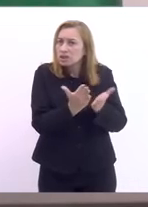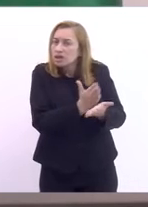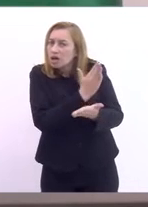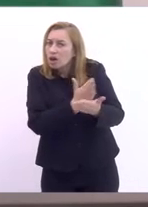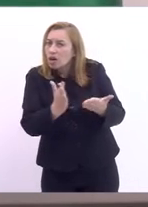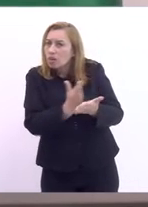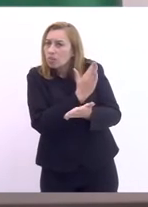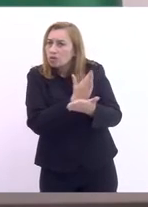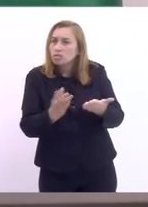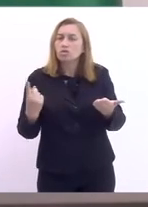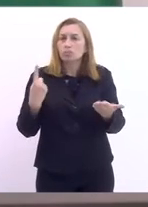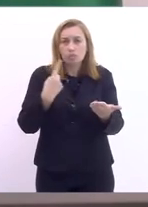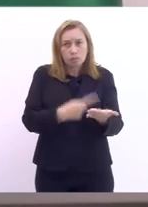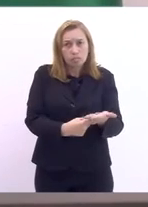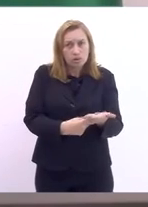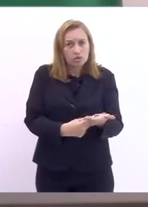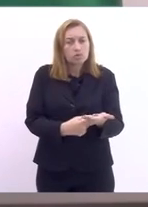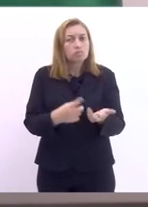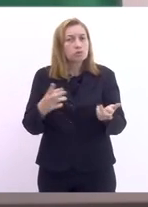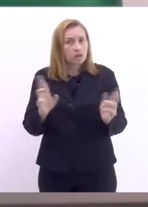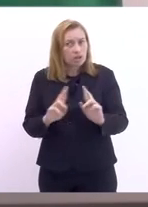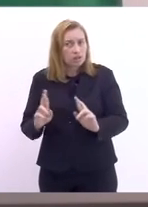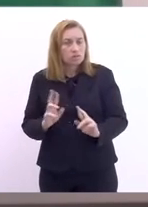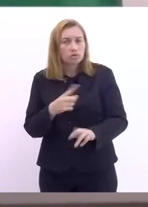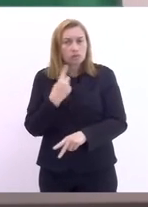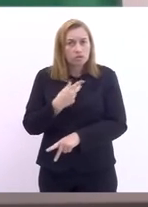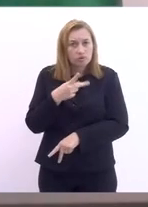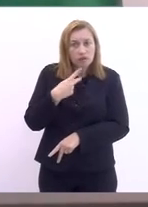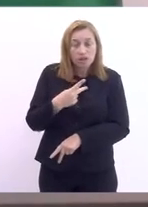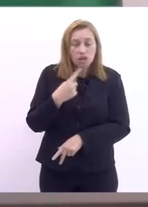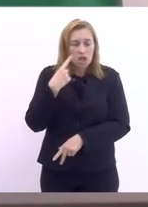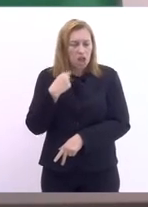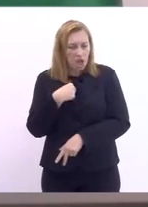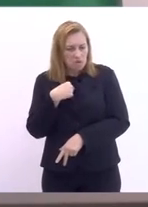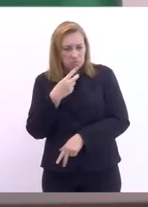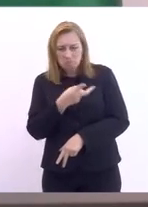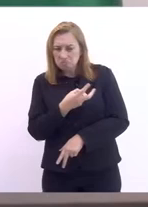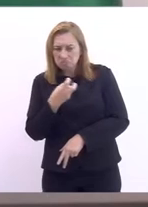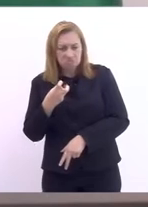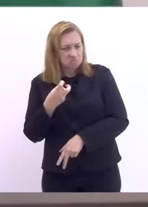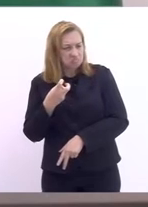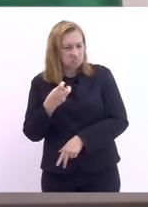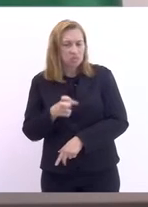essa concessão. E eu não verifico,